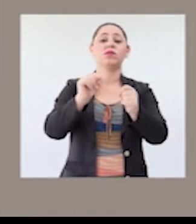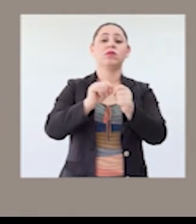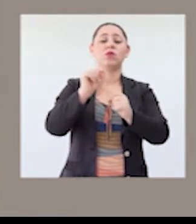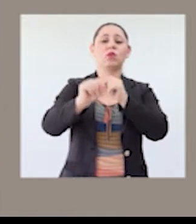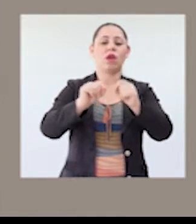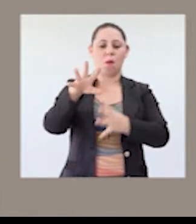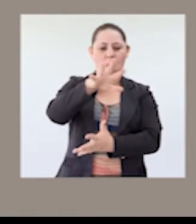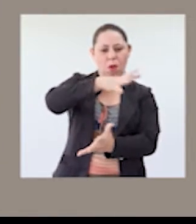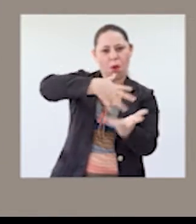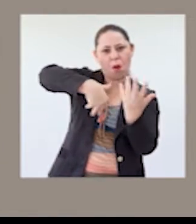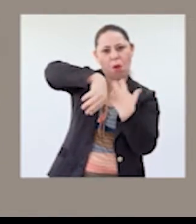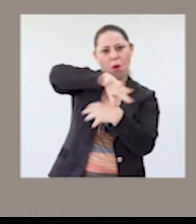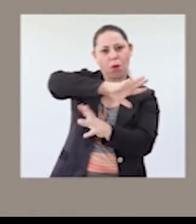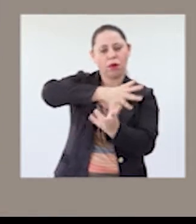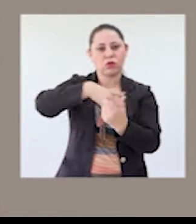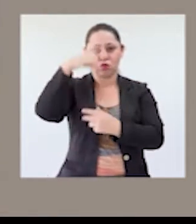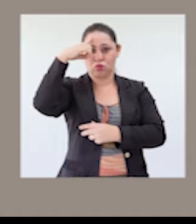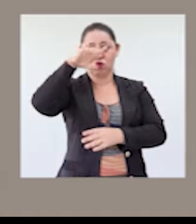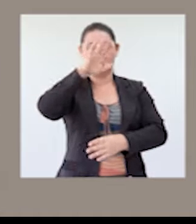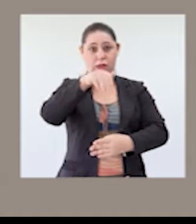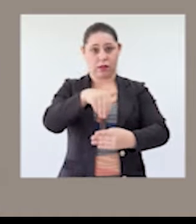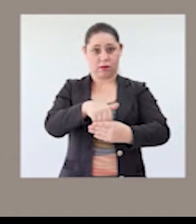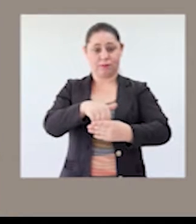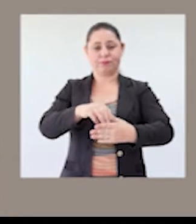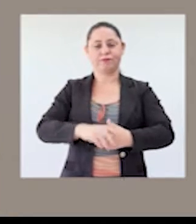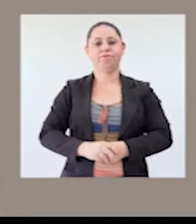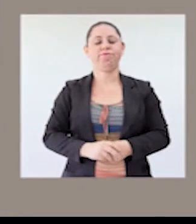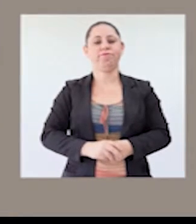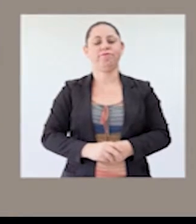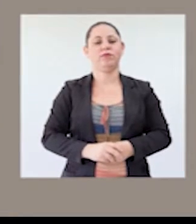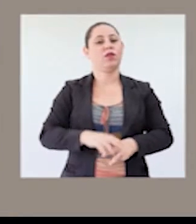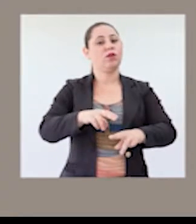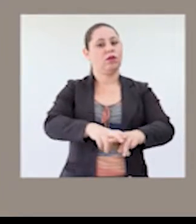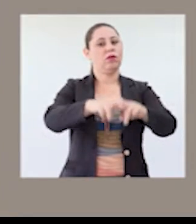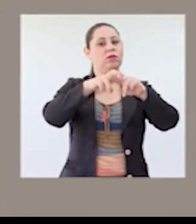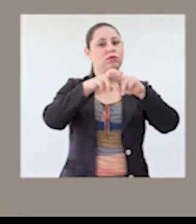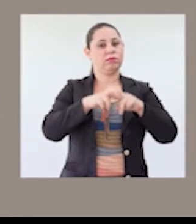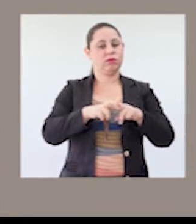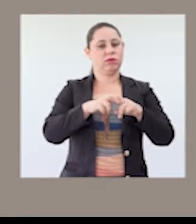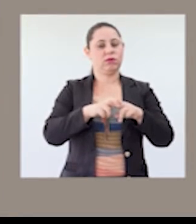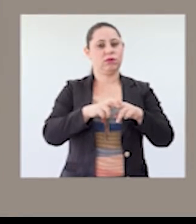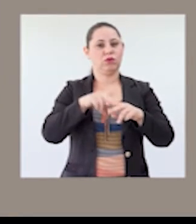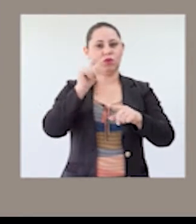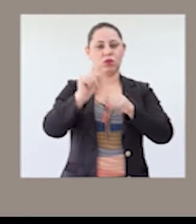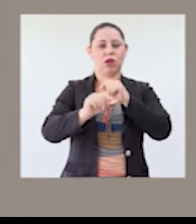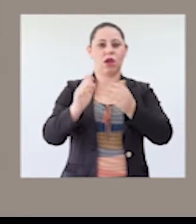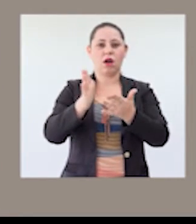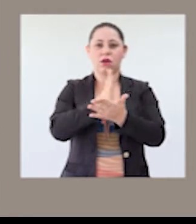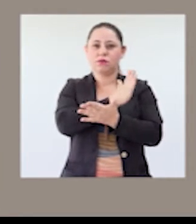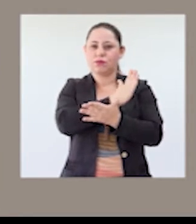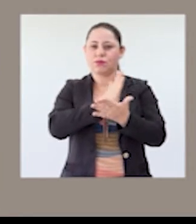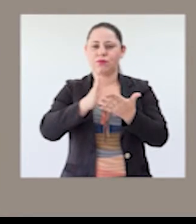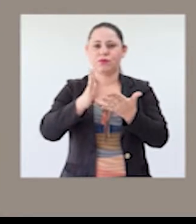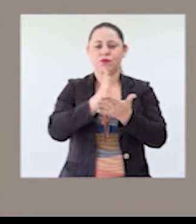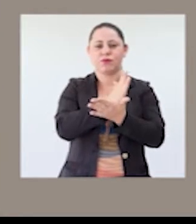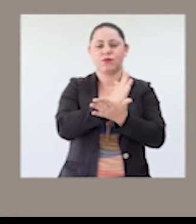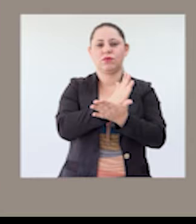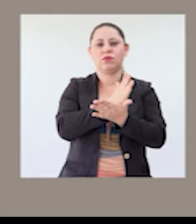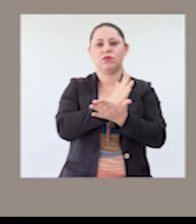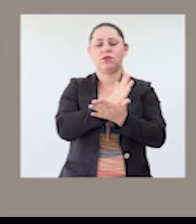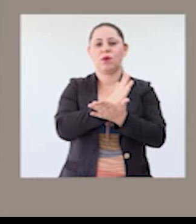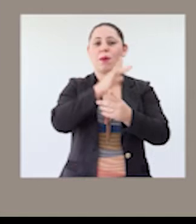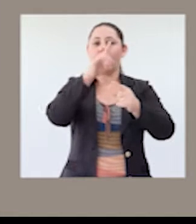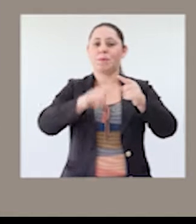né, a desordem, principalmente no dia da eleição. Por isso que muitas vezes